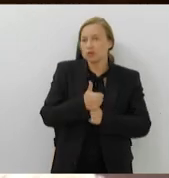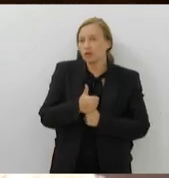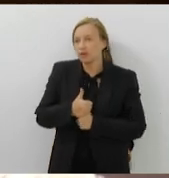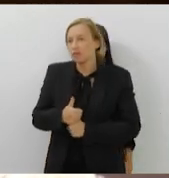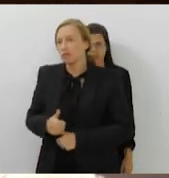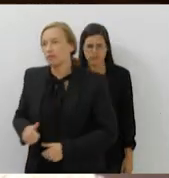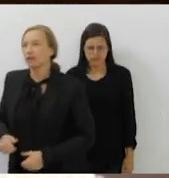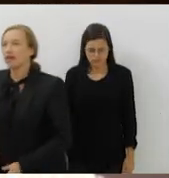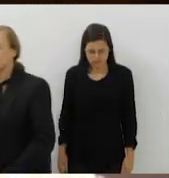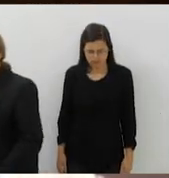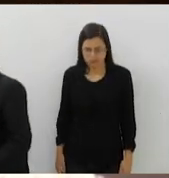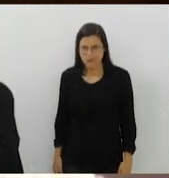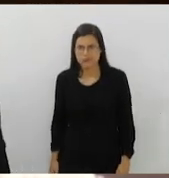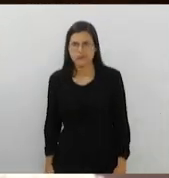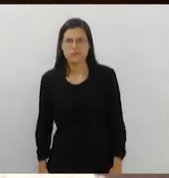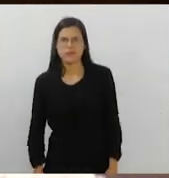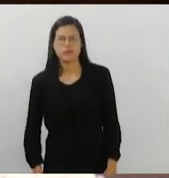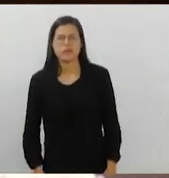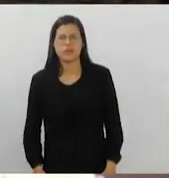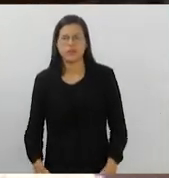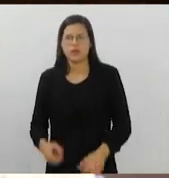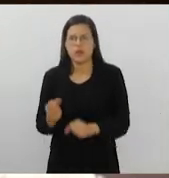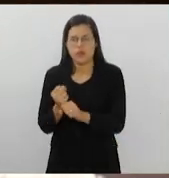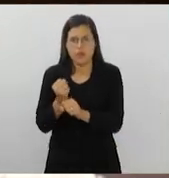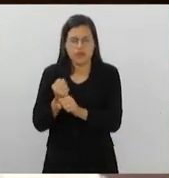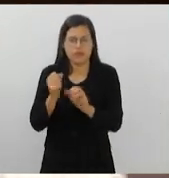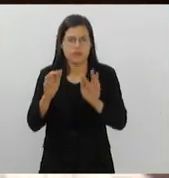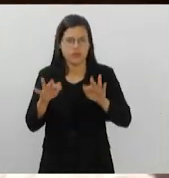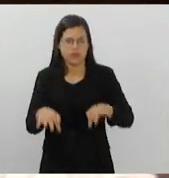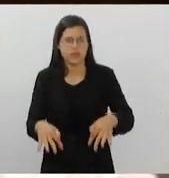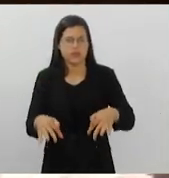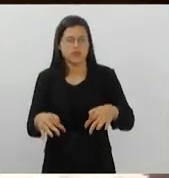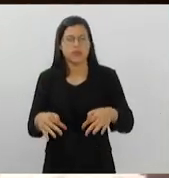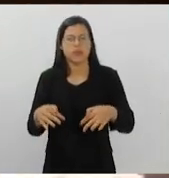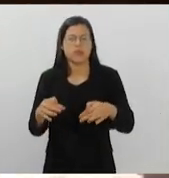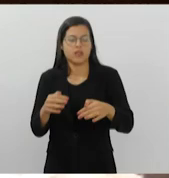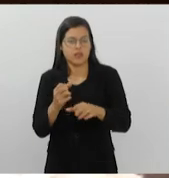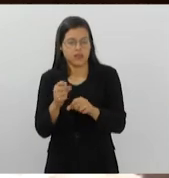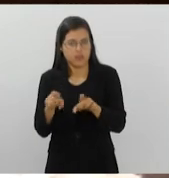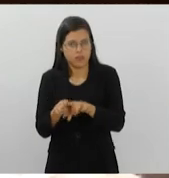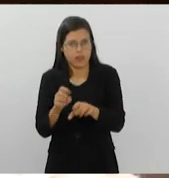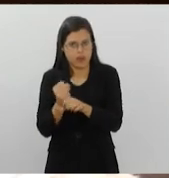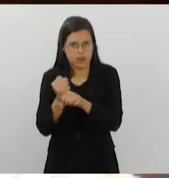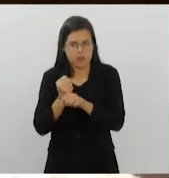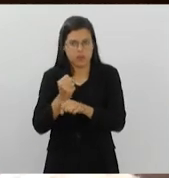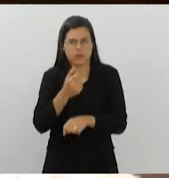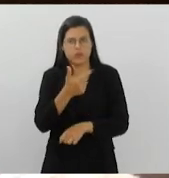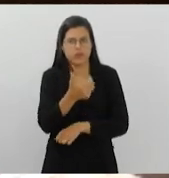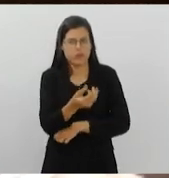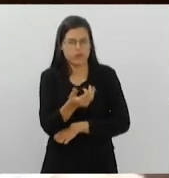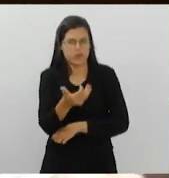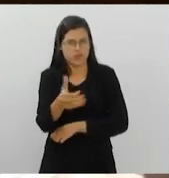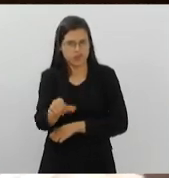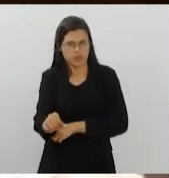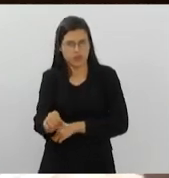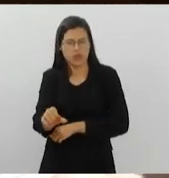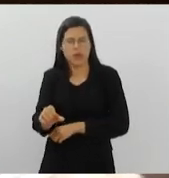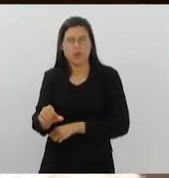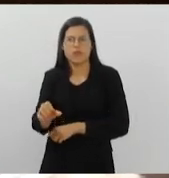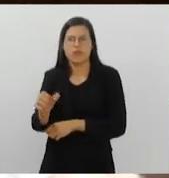chegou. E eu lembro perfeitamente, quando a gente tomou posse em 2019, ali no antigo